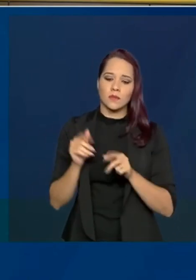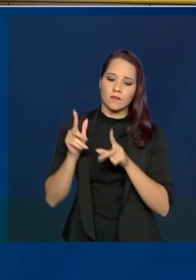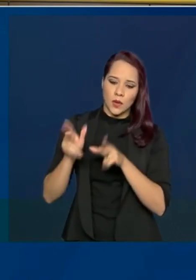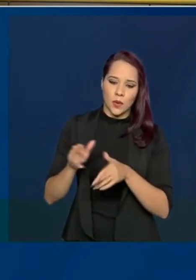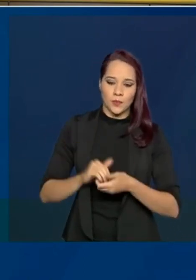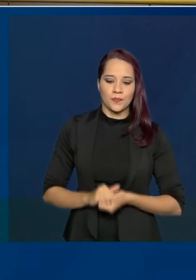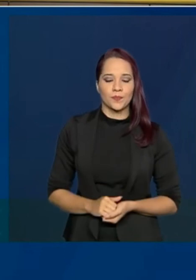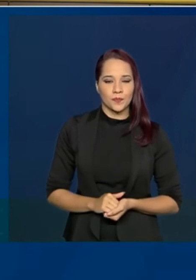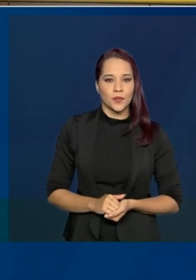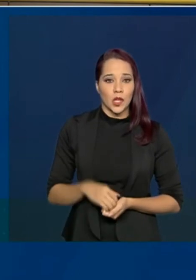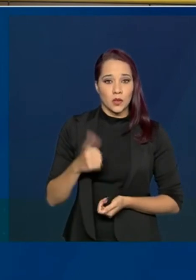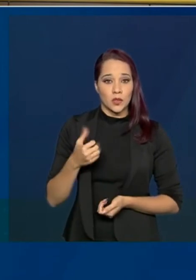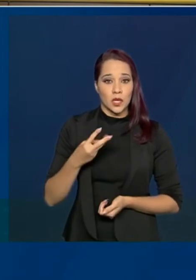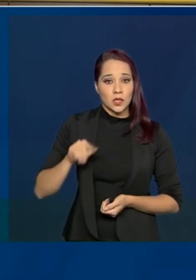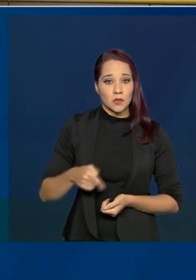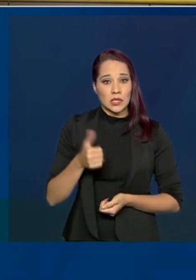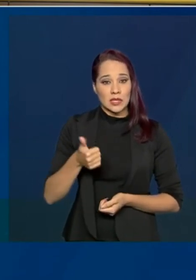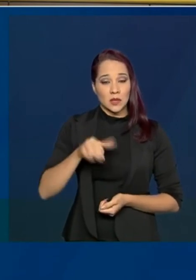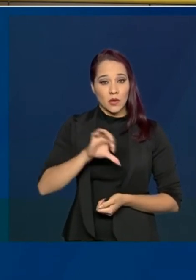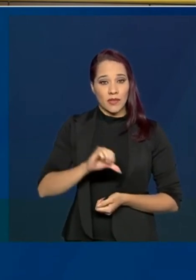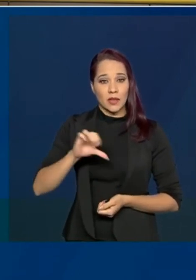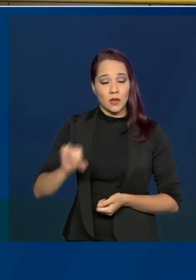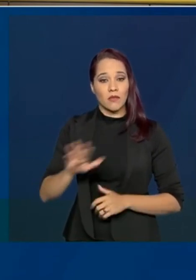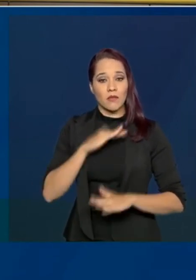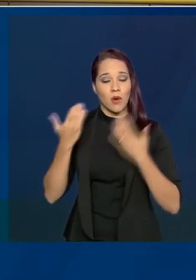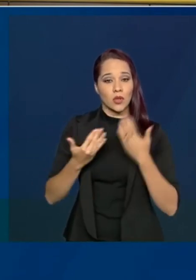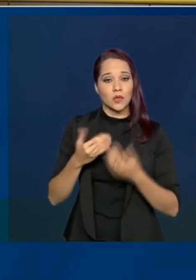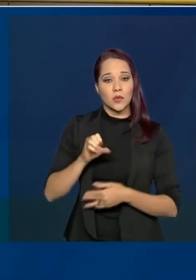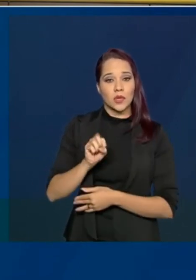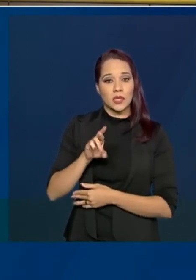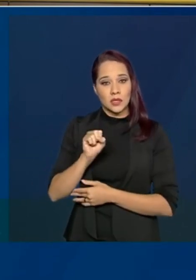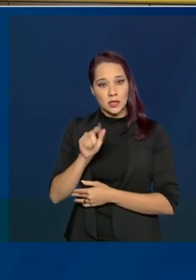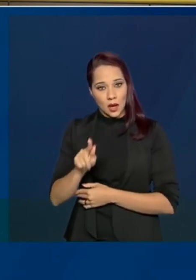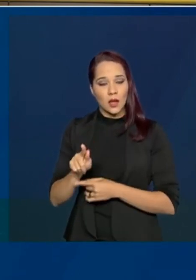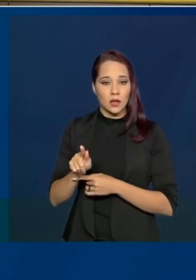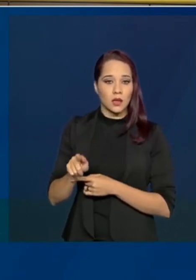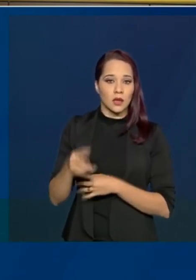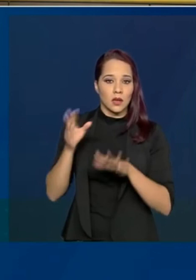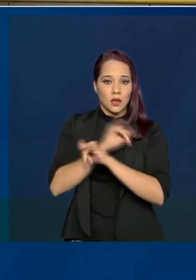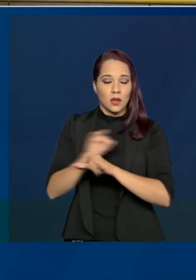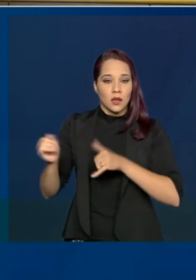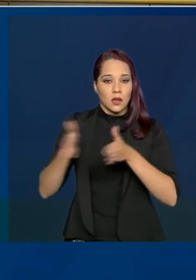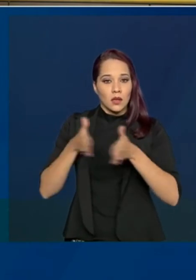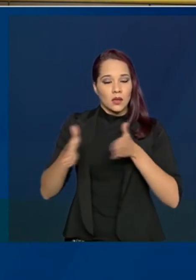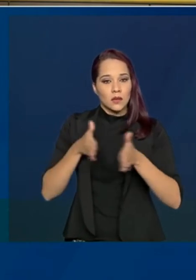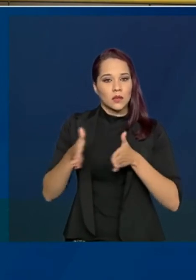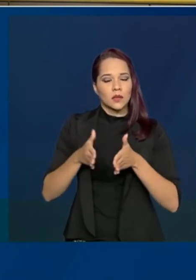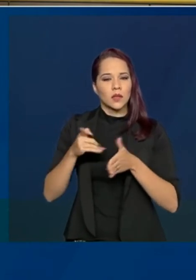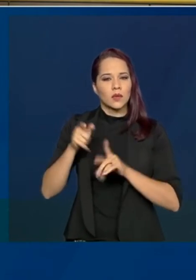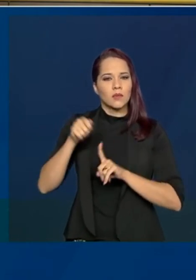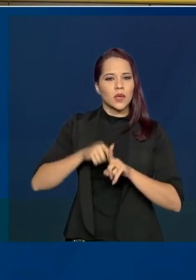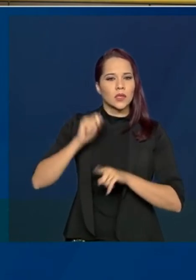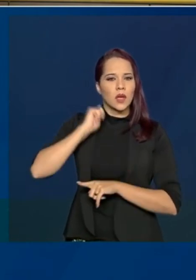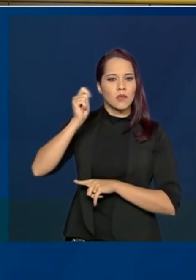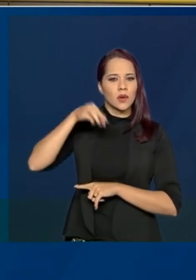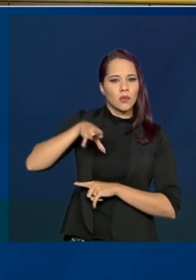coisa. Dos 13.199 óbitos por SRAG notificados nesse período, entre os meses de abril